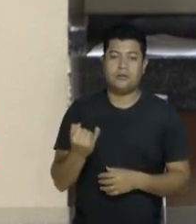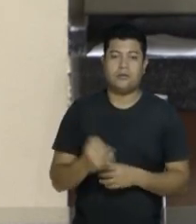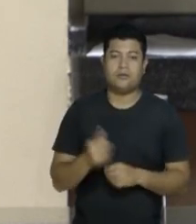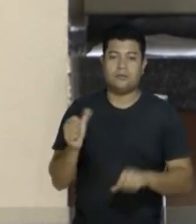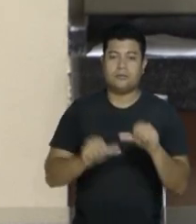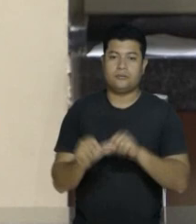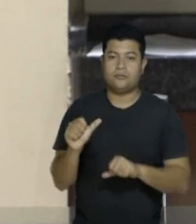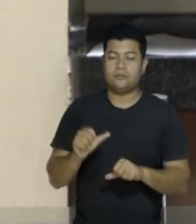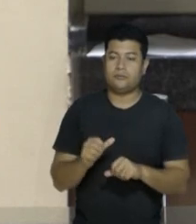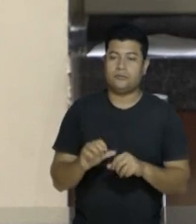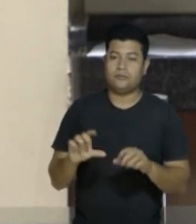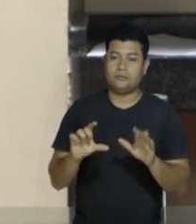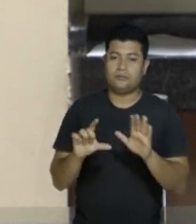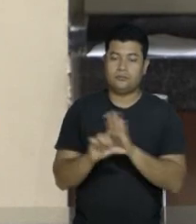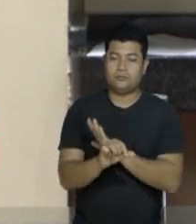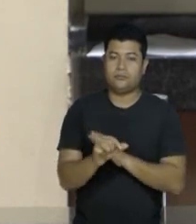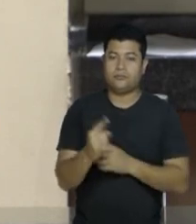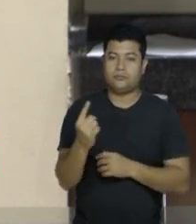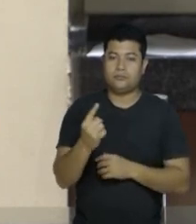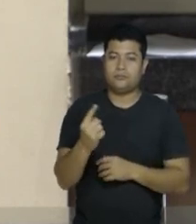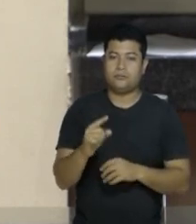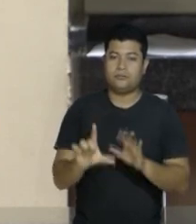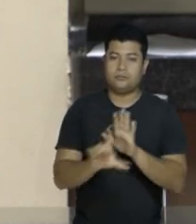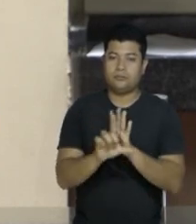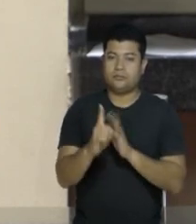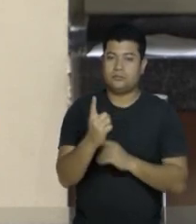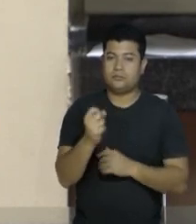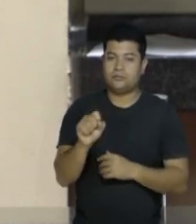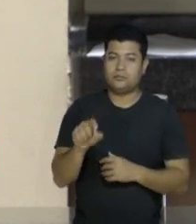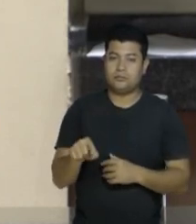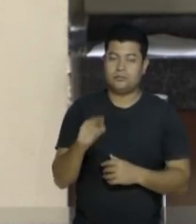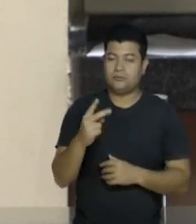Altera o anexo único da Lei